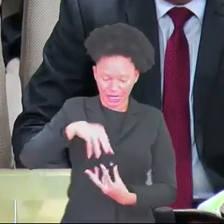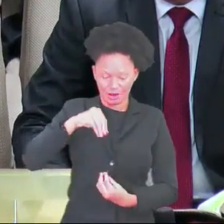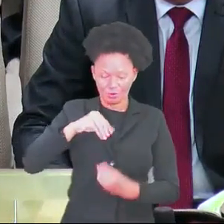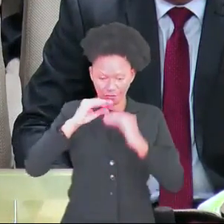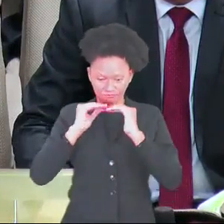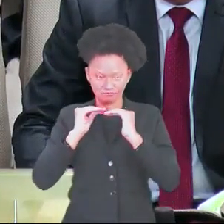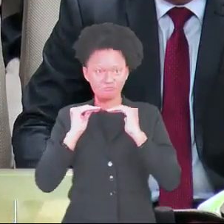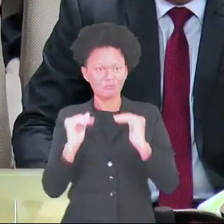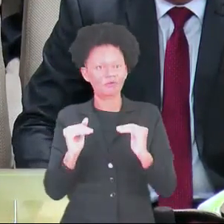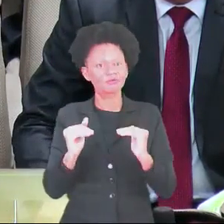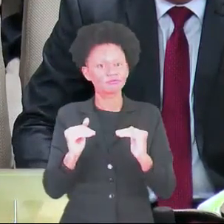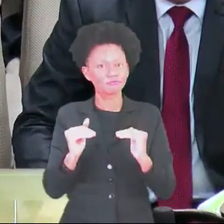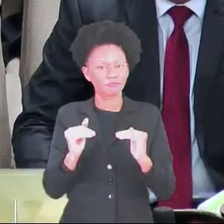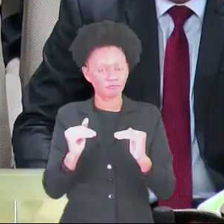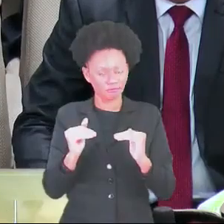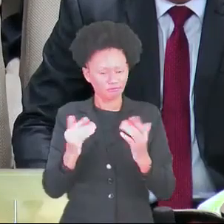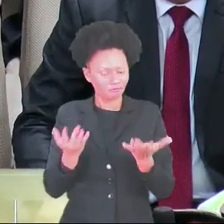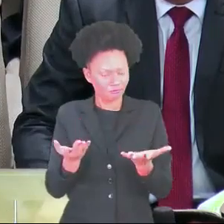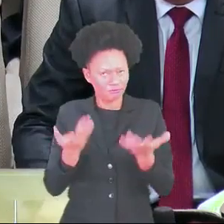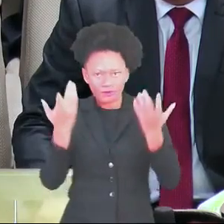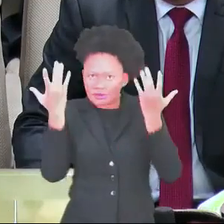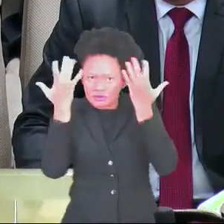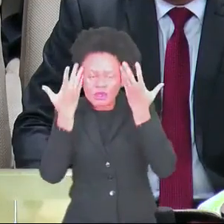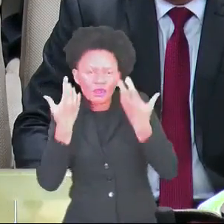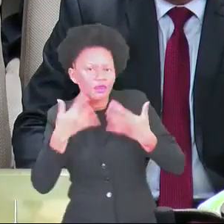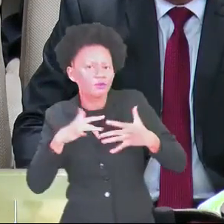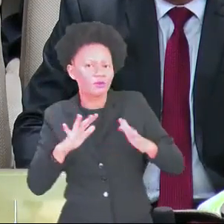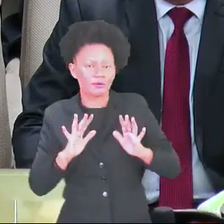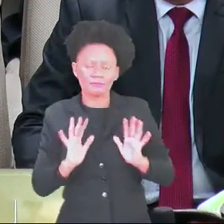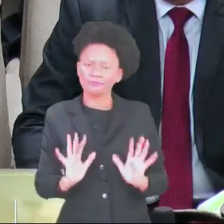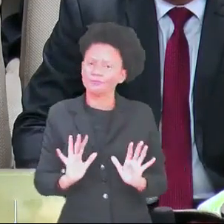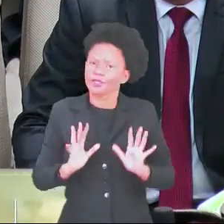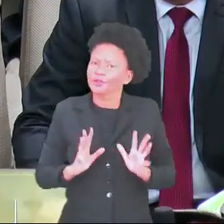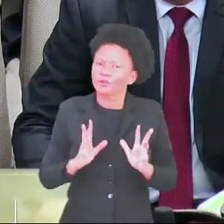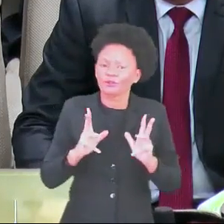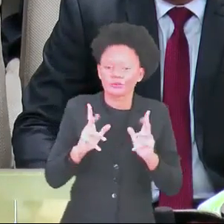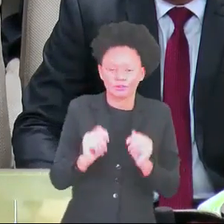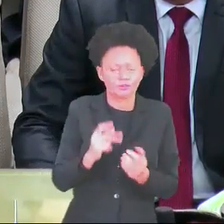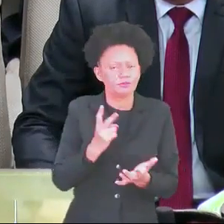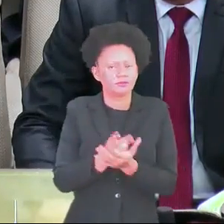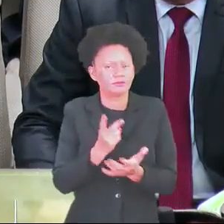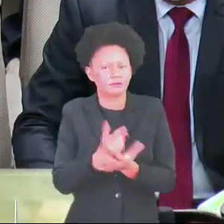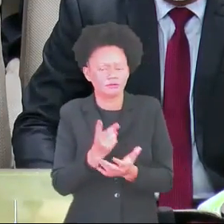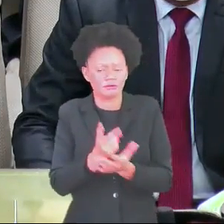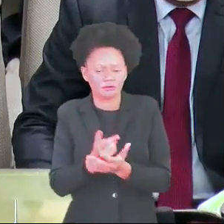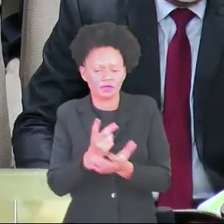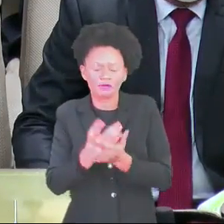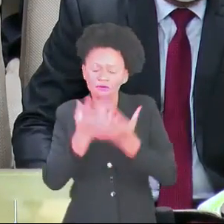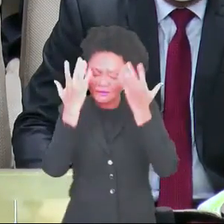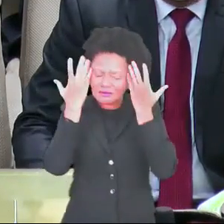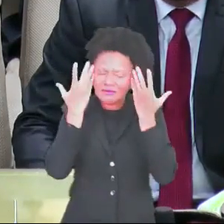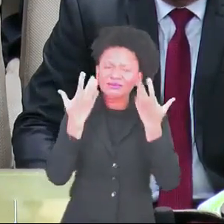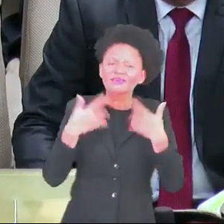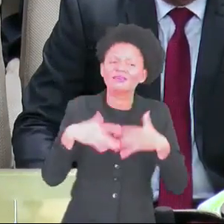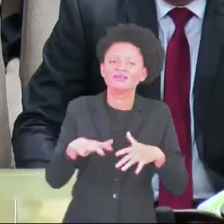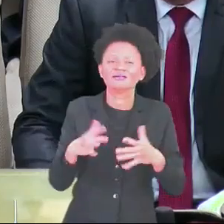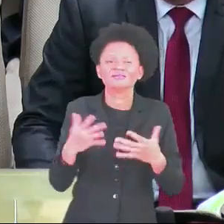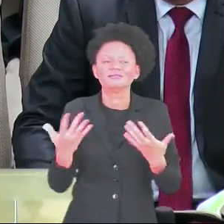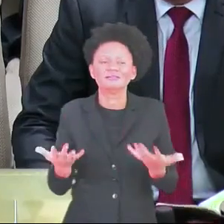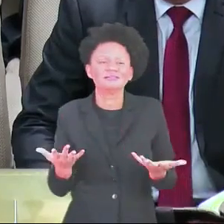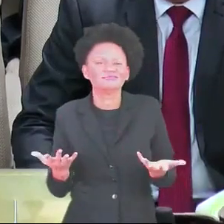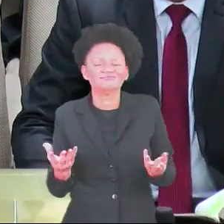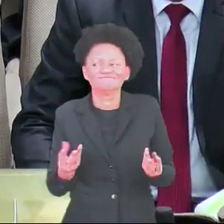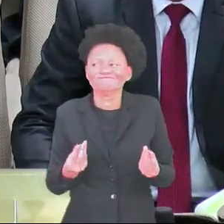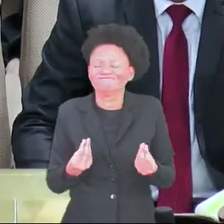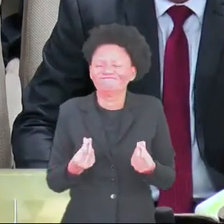obedecer. Deveria ser natural isso. E todas as vezes que não é natural, natural se torna aí algo que